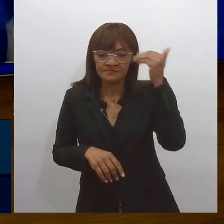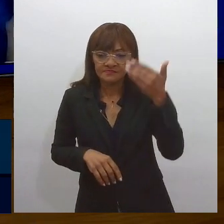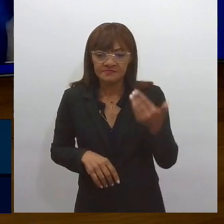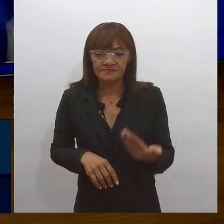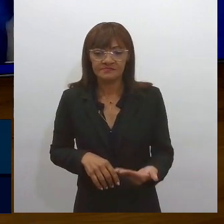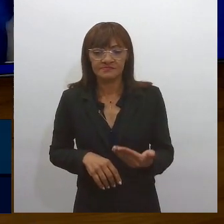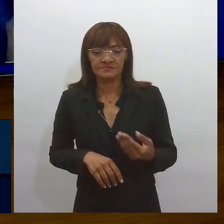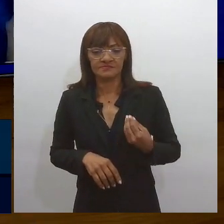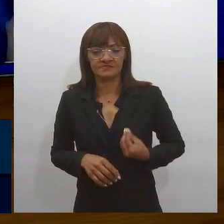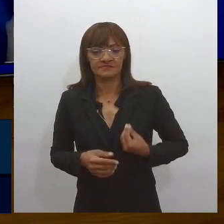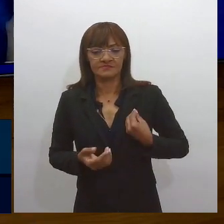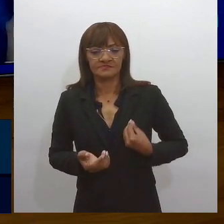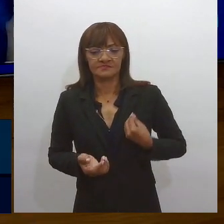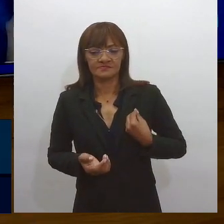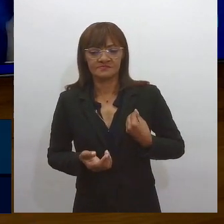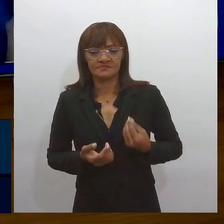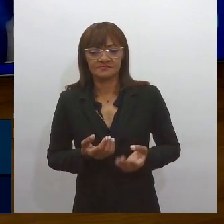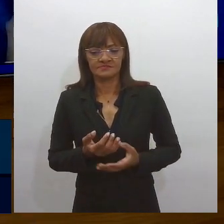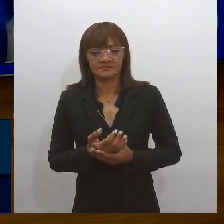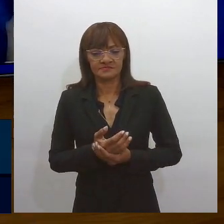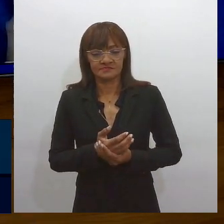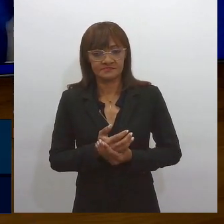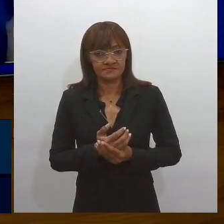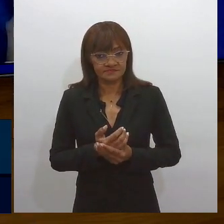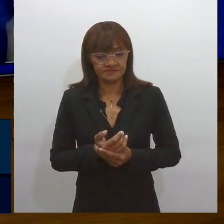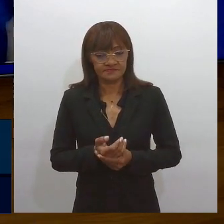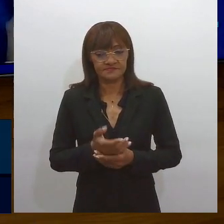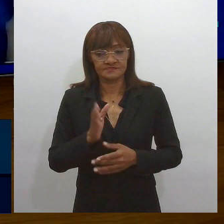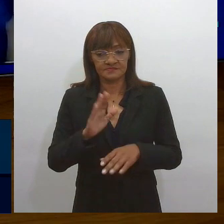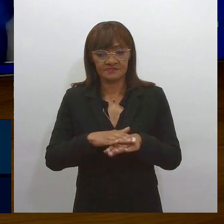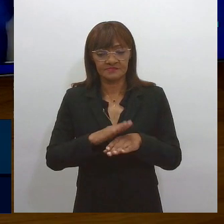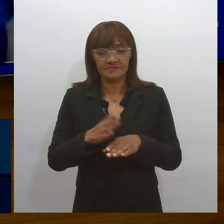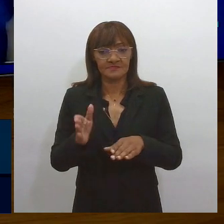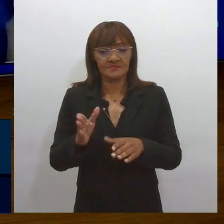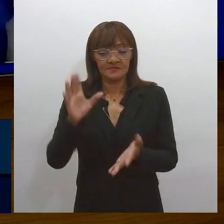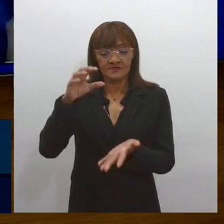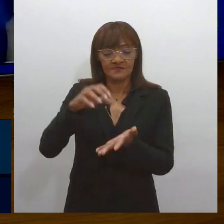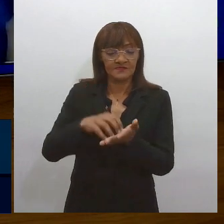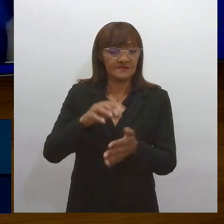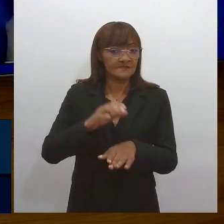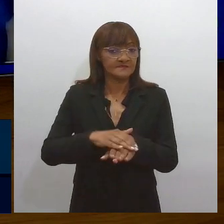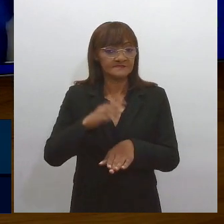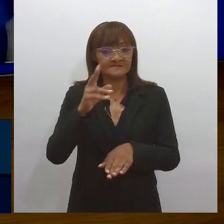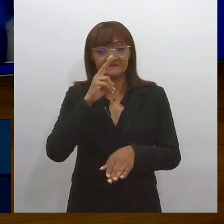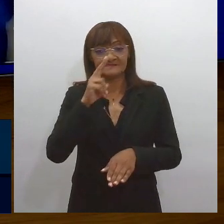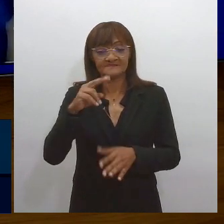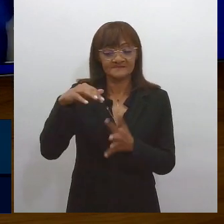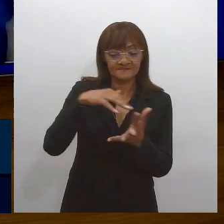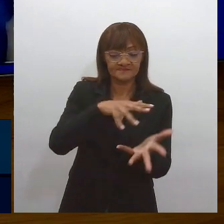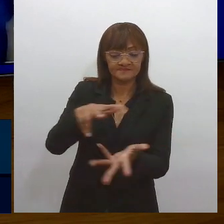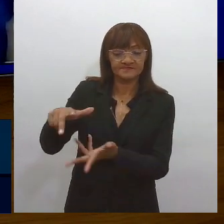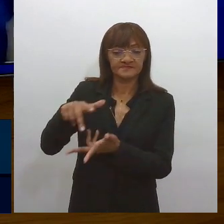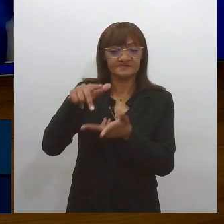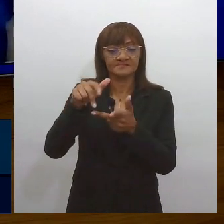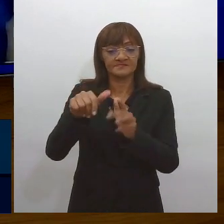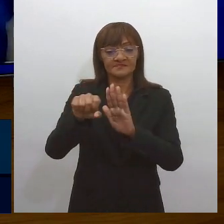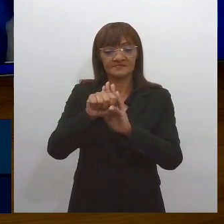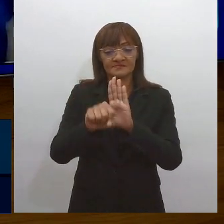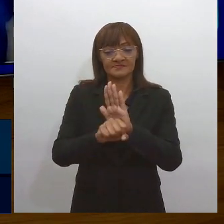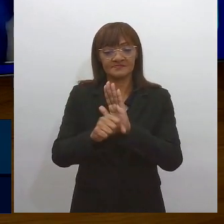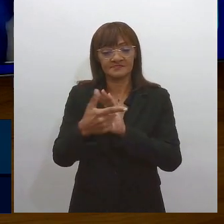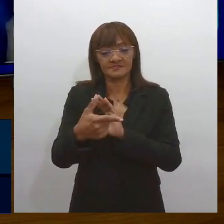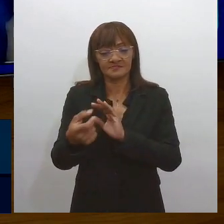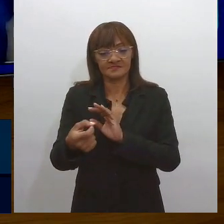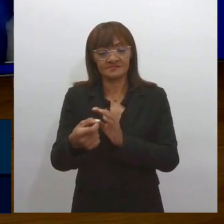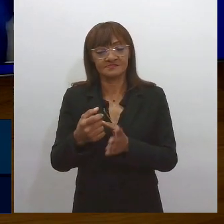daquele que foi o maior órgão rodoviário do mundo no século XX né do outro lado aqui é uma foto minha